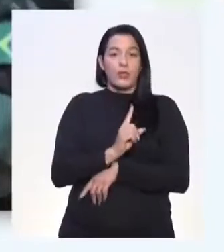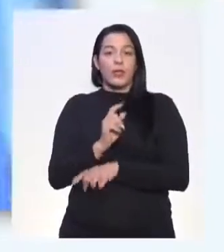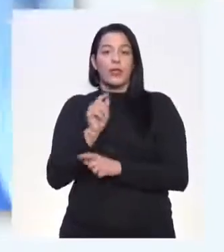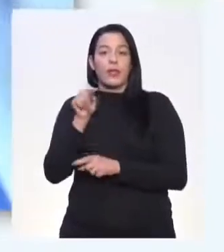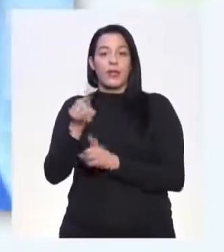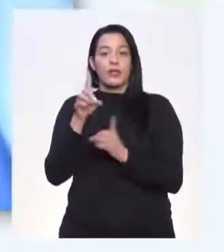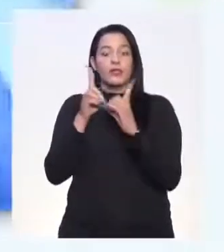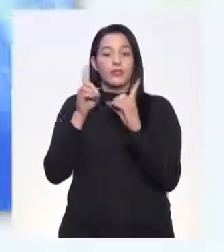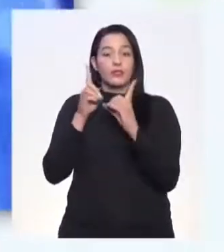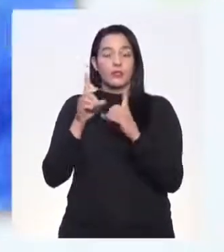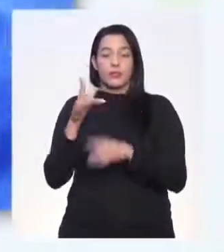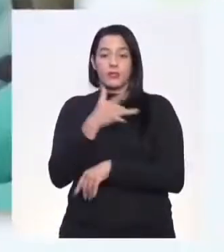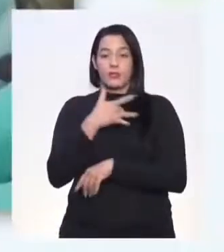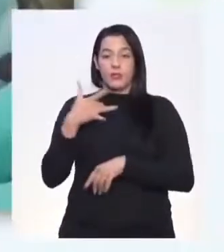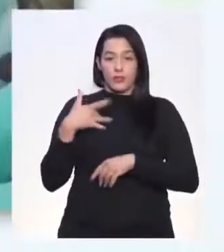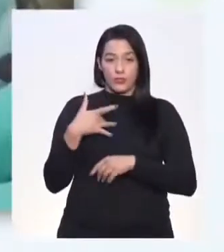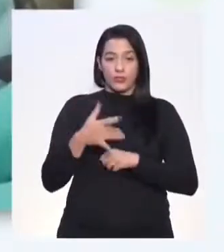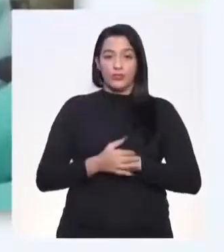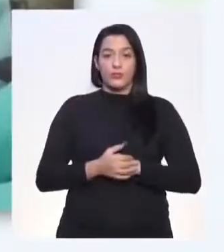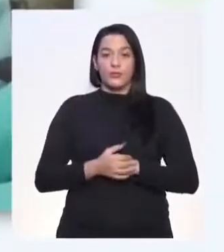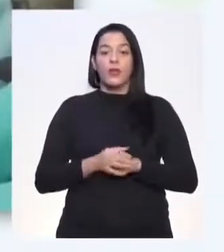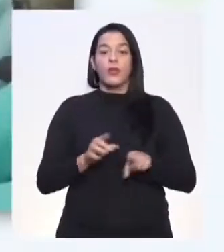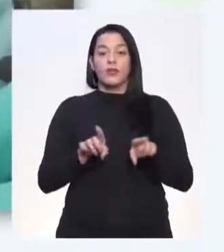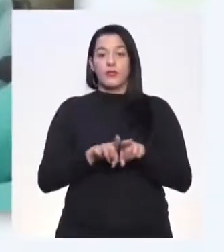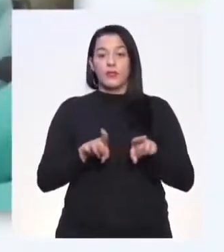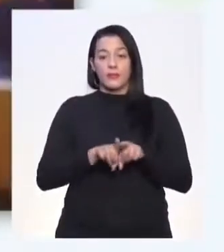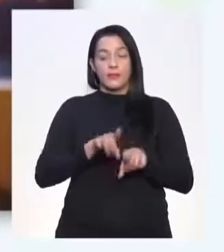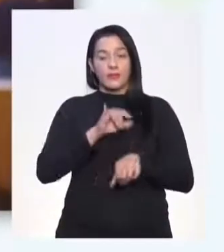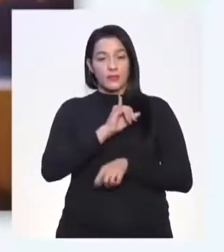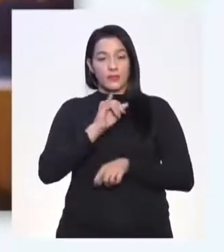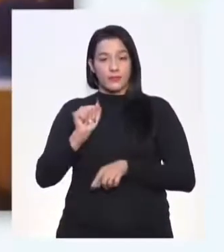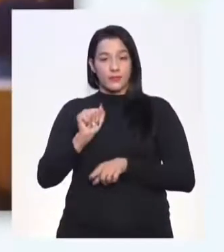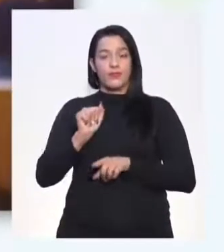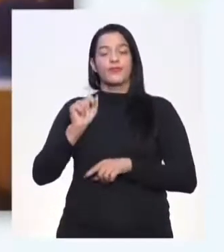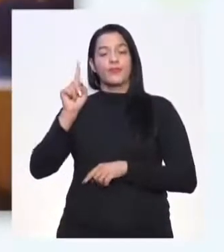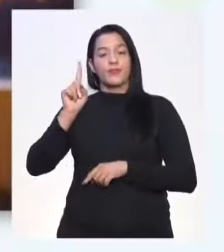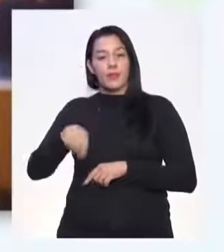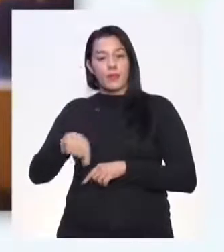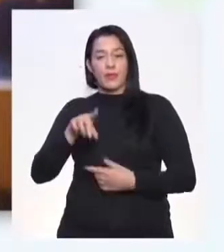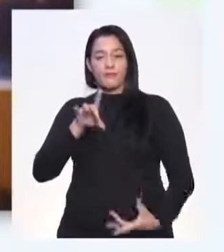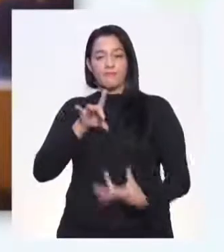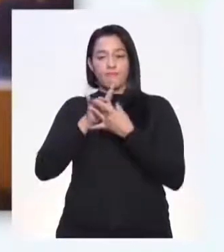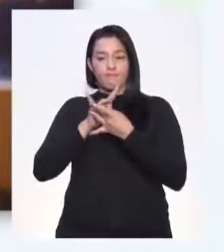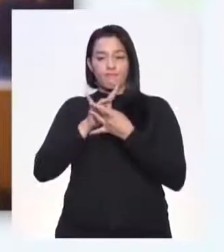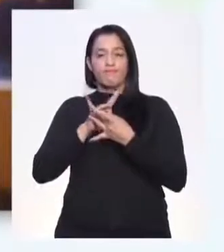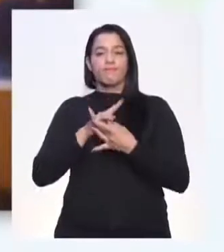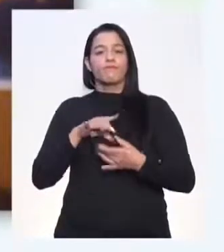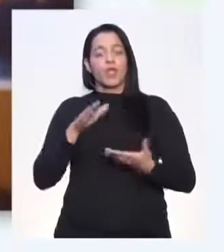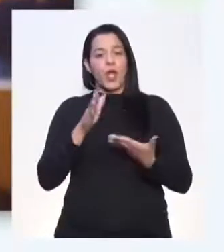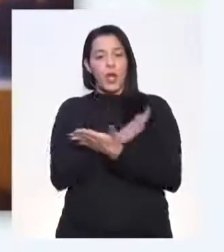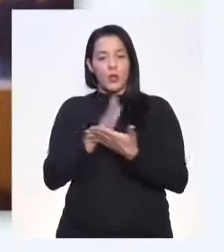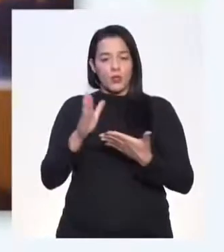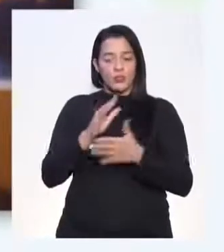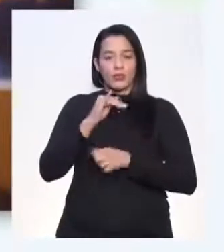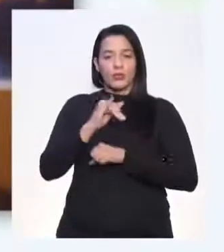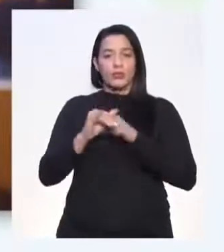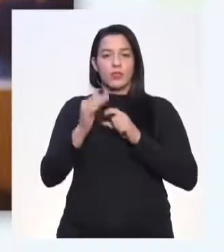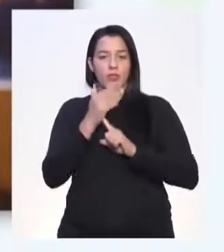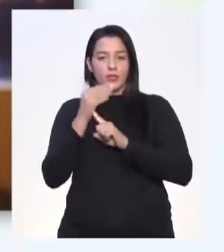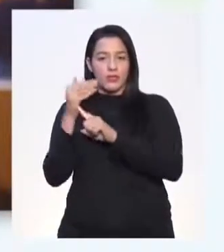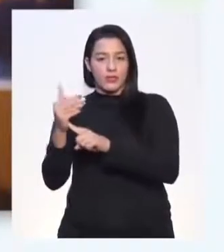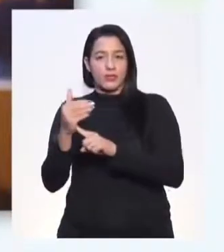saúde. Por outro lado, a inteligência artificial citada, ela é um desses eixos, ou seja, é uma dessas tecnologias que